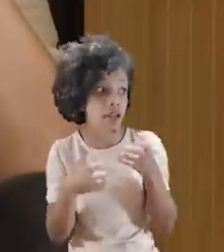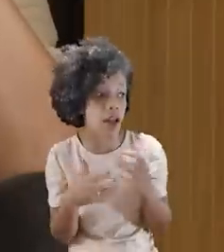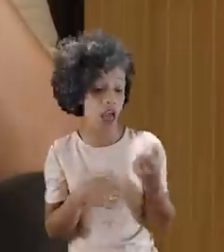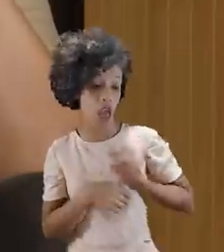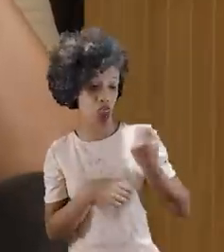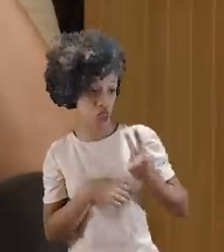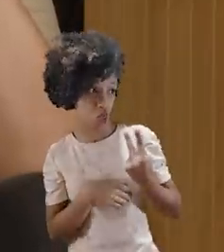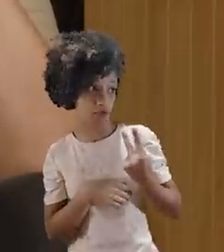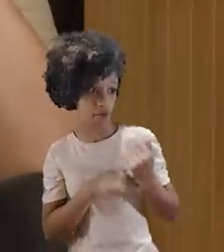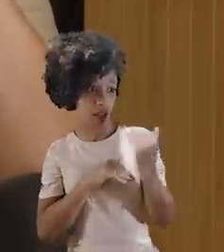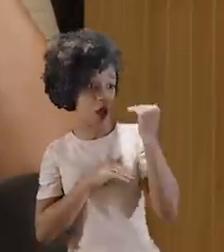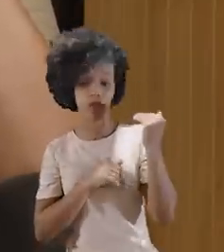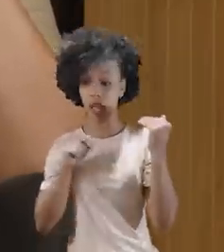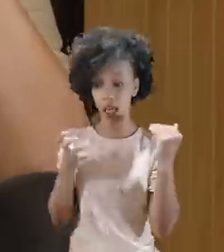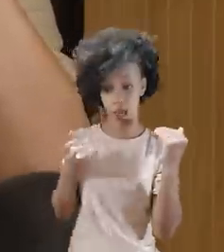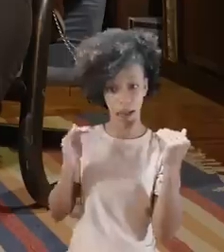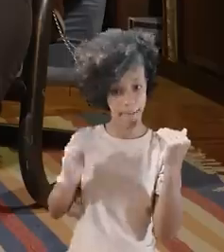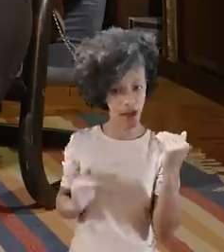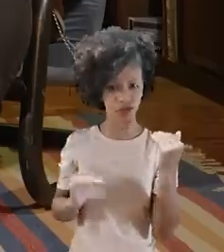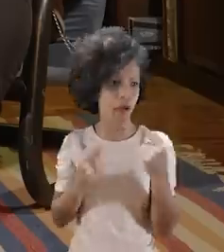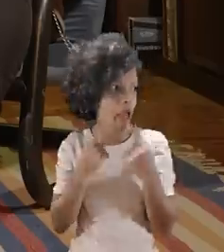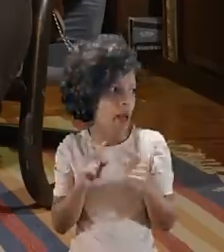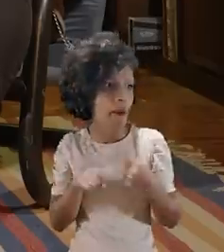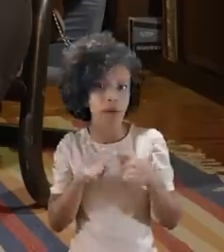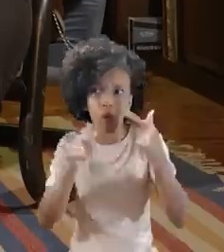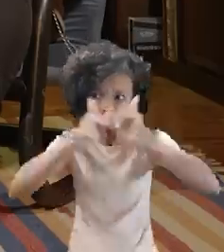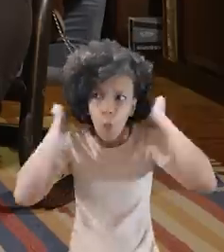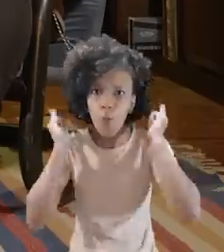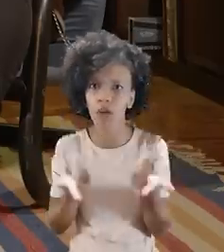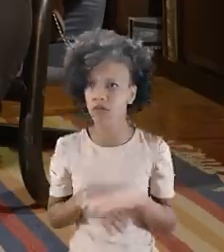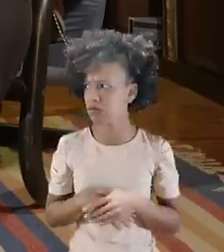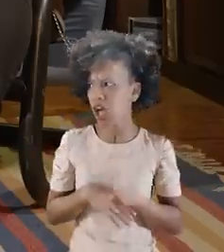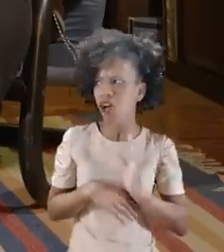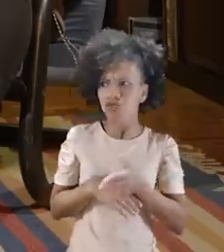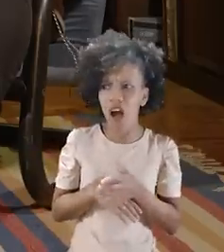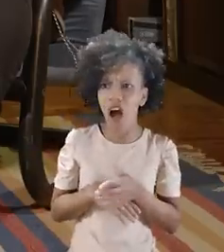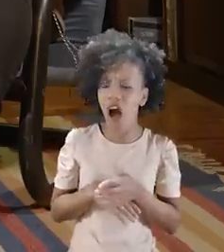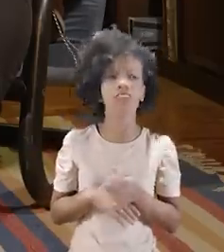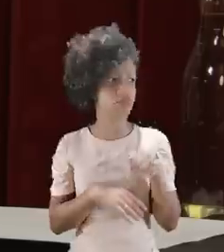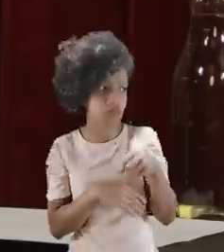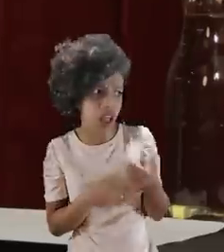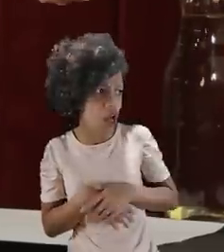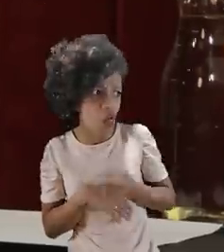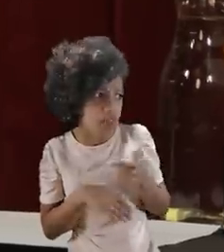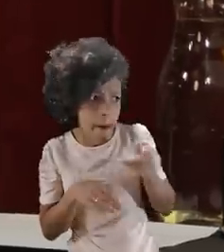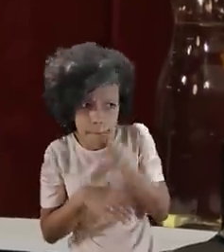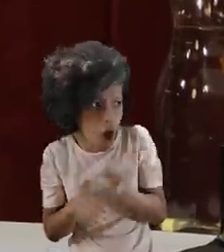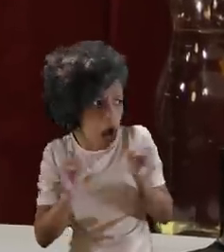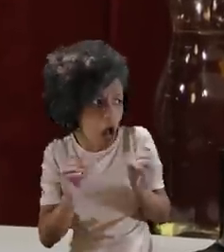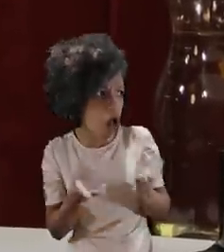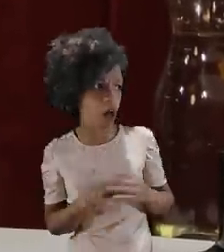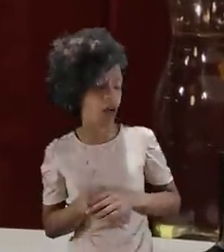dois alto para ser dois baixo mas a gente coloca deixo ele careca tá ligado ele já é careca não eu já não tem como uma é um